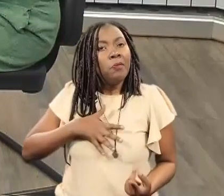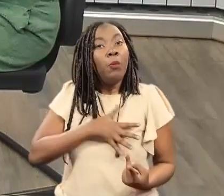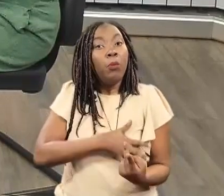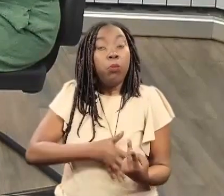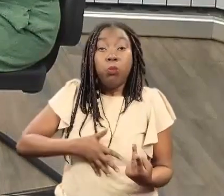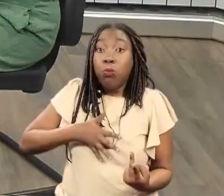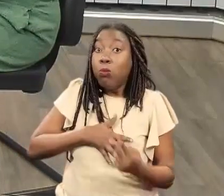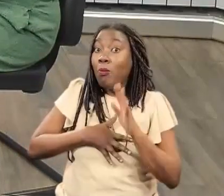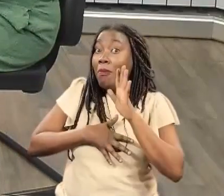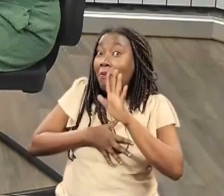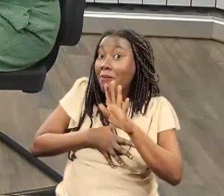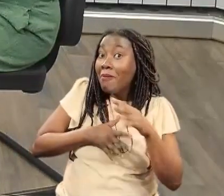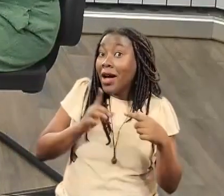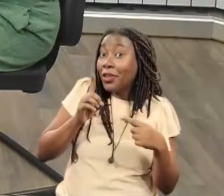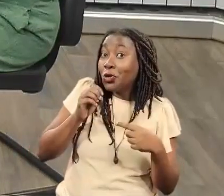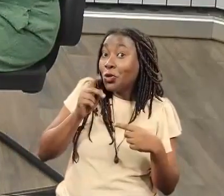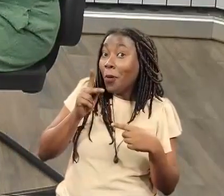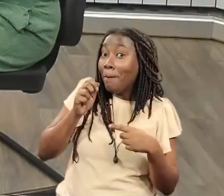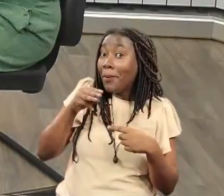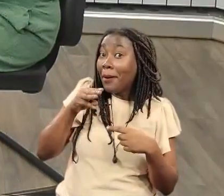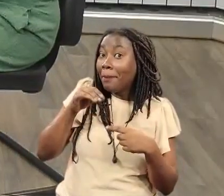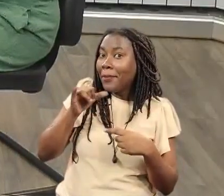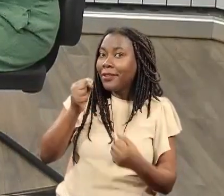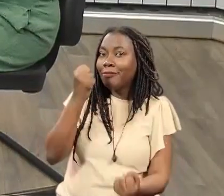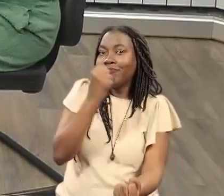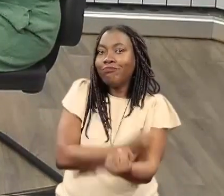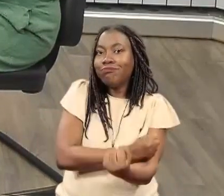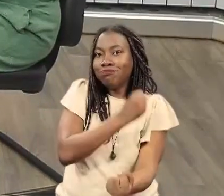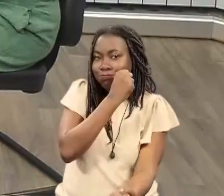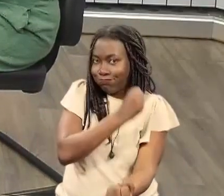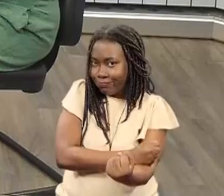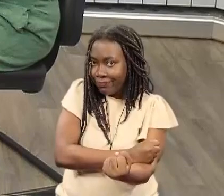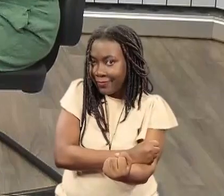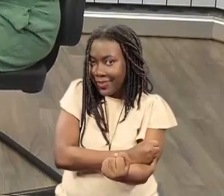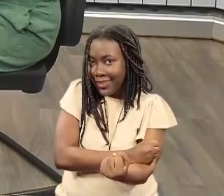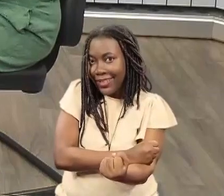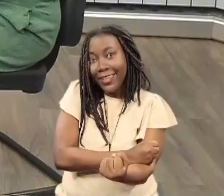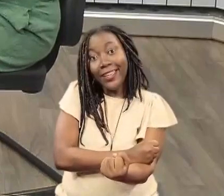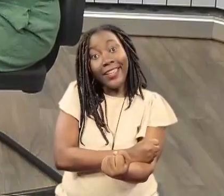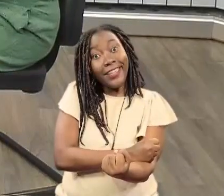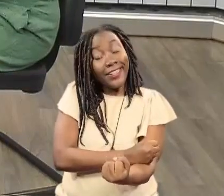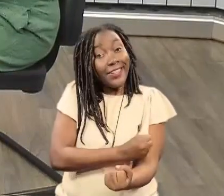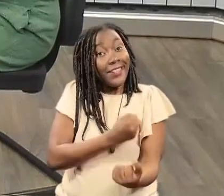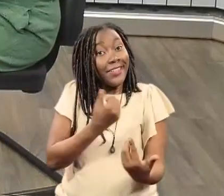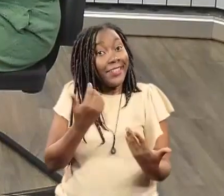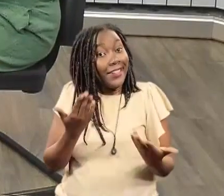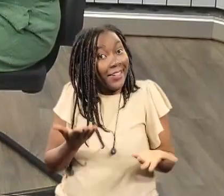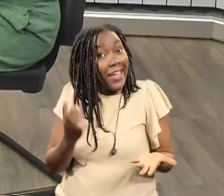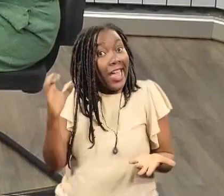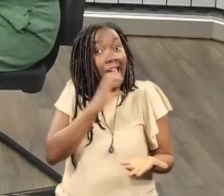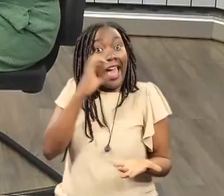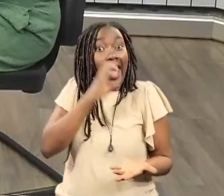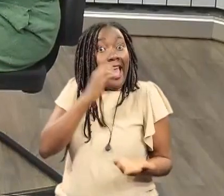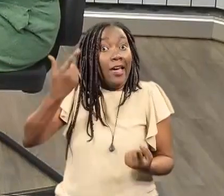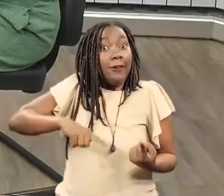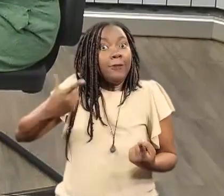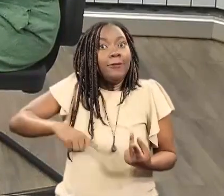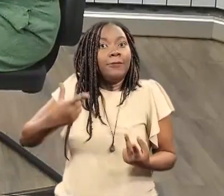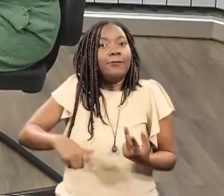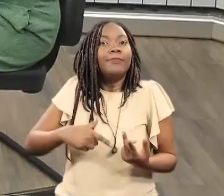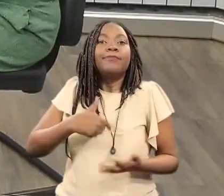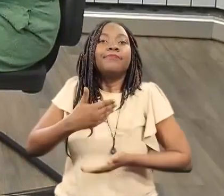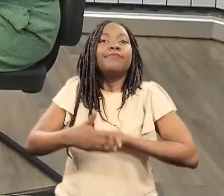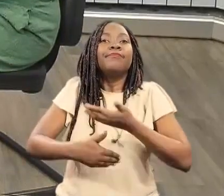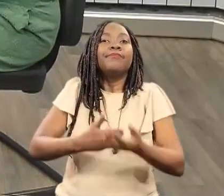a dopamina vicia, né? E essa conexão desenfreada, essa urgência acaba gerando,